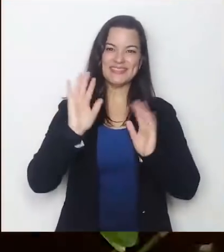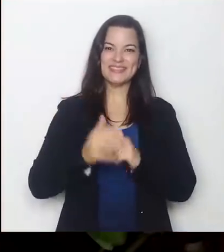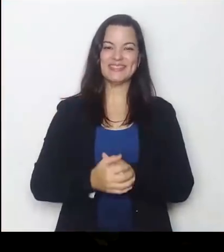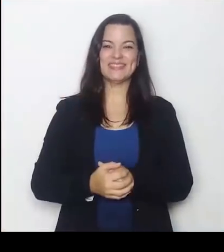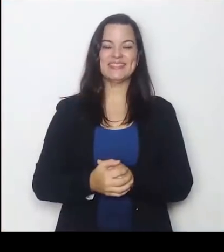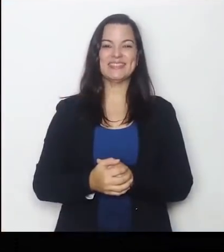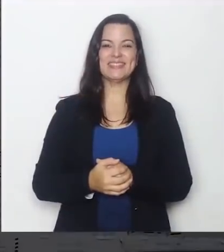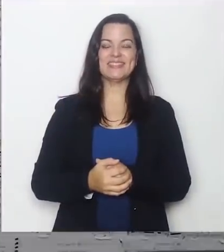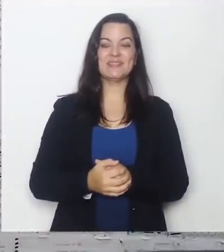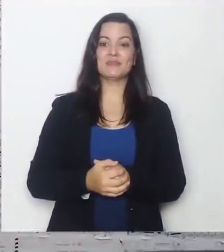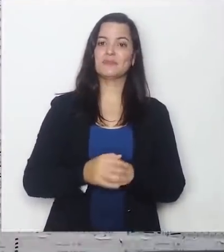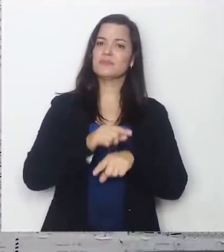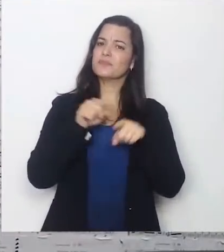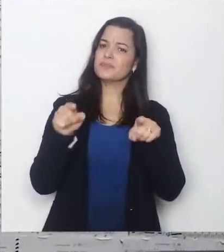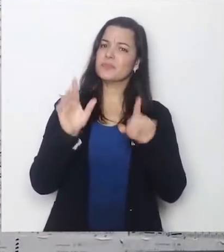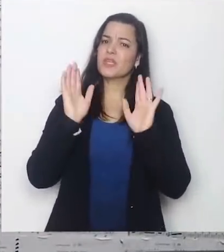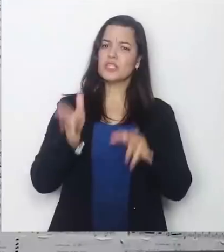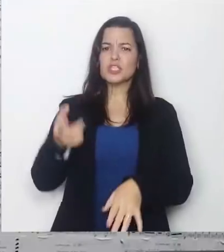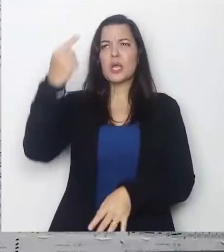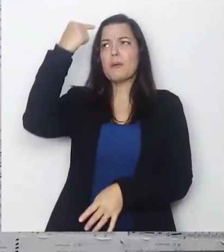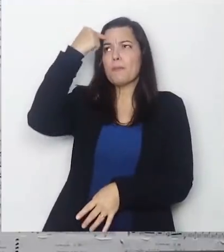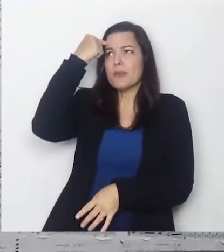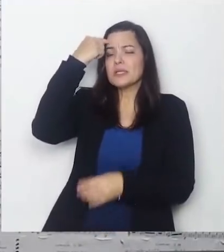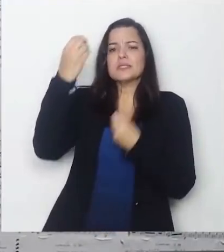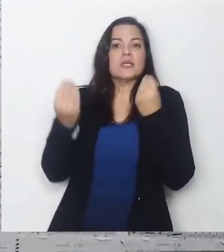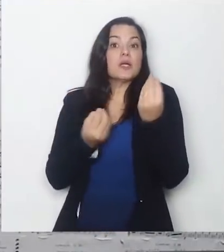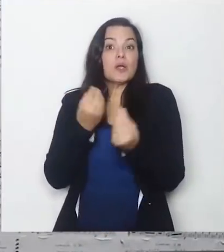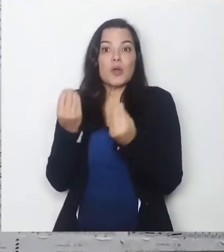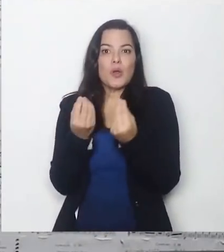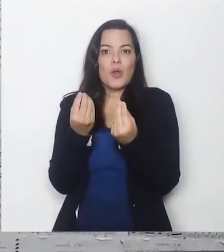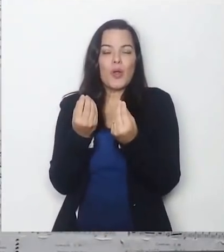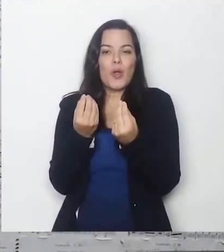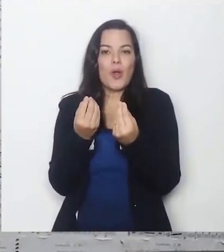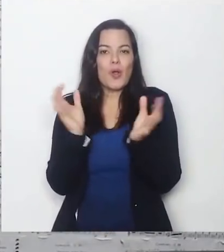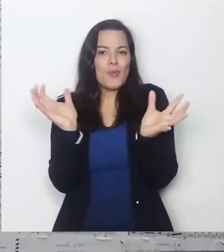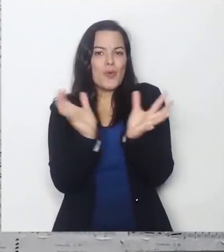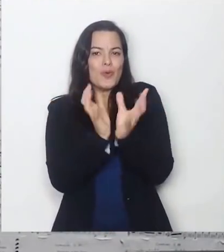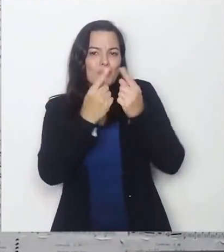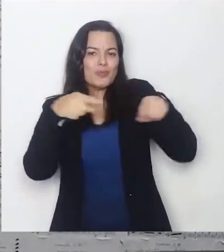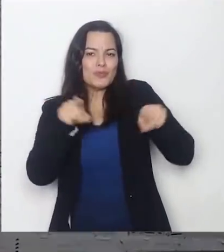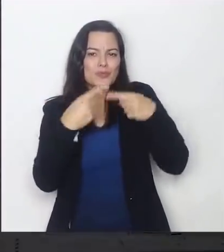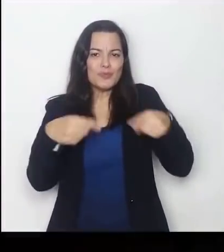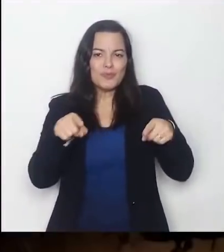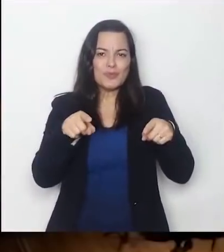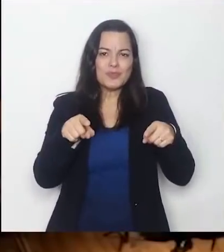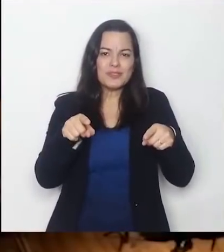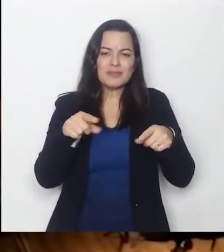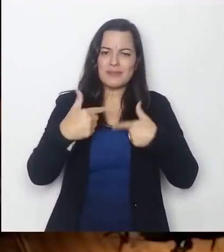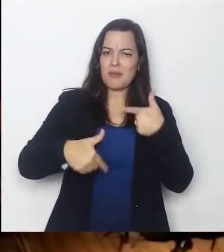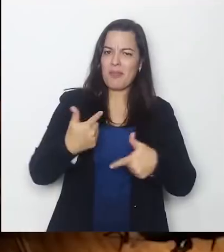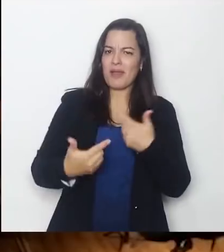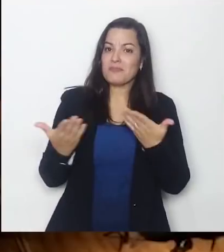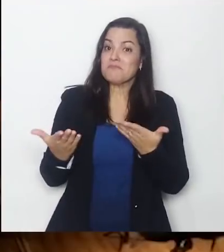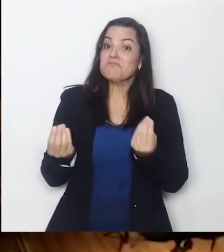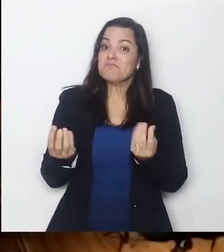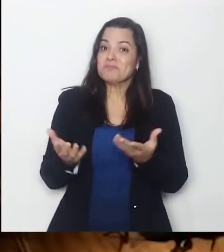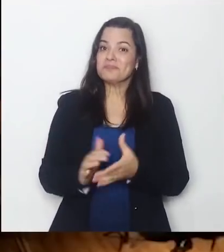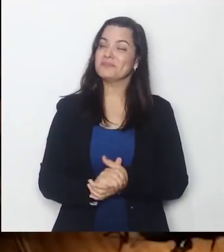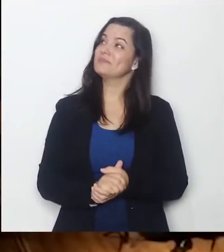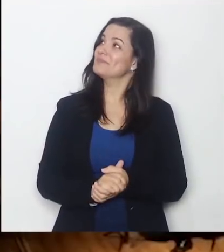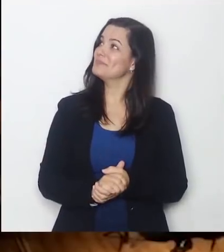Tchau! Vocês já pararam para pensar em como funciona uma orquestra sinfônica?